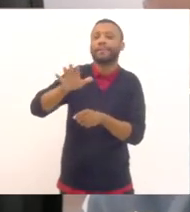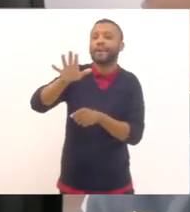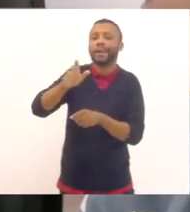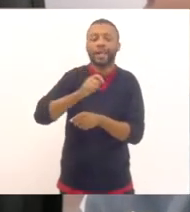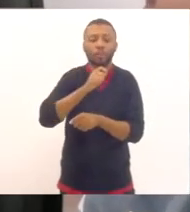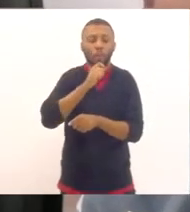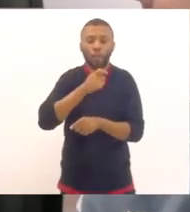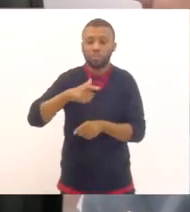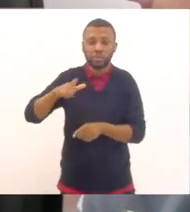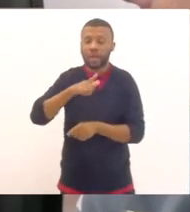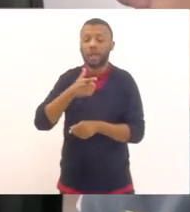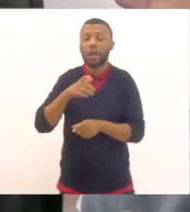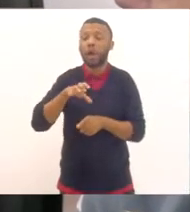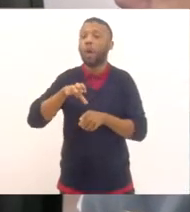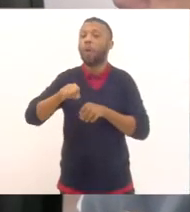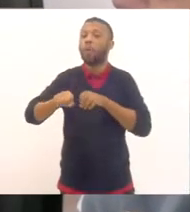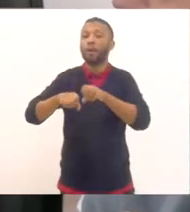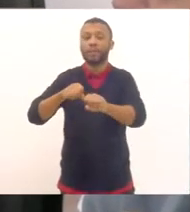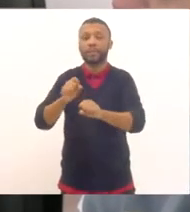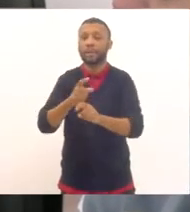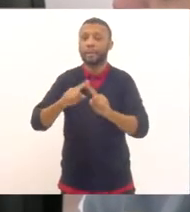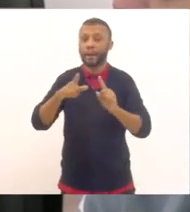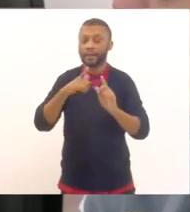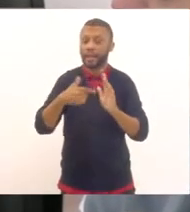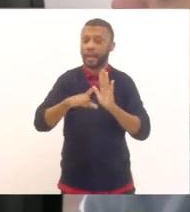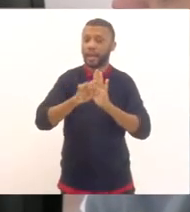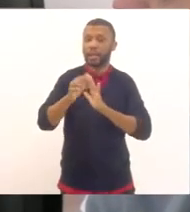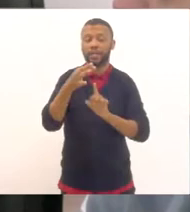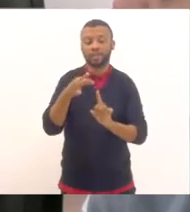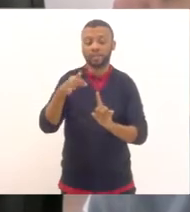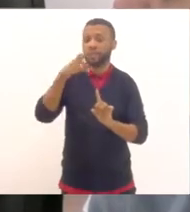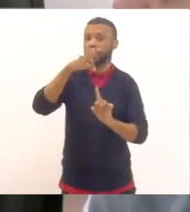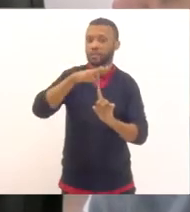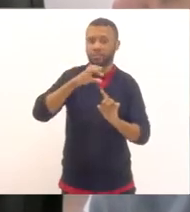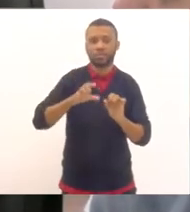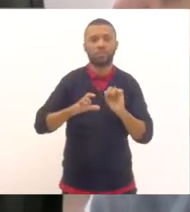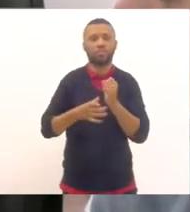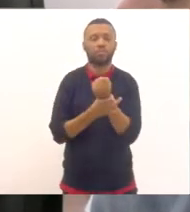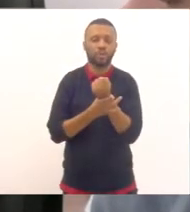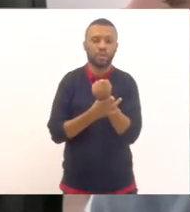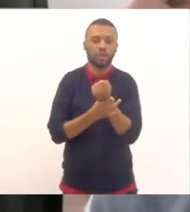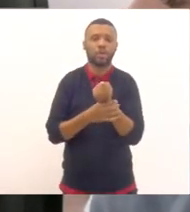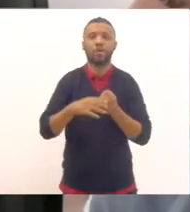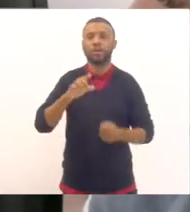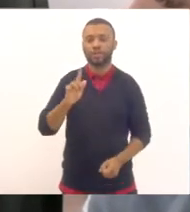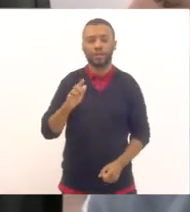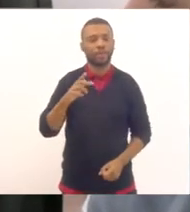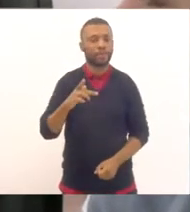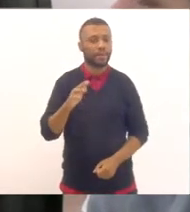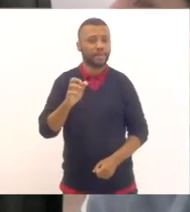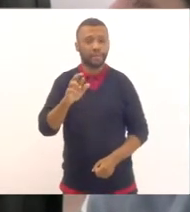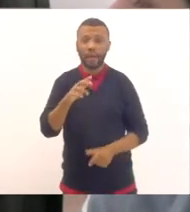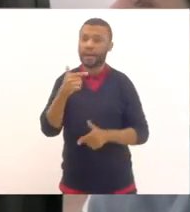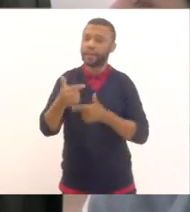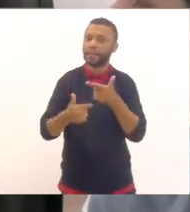Mas além das operações está são seguras o gp fé atua de forma ordinári é o Comandante por cento vai poder dar os